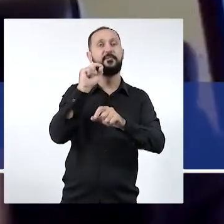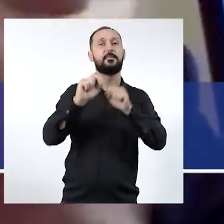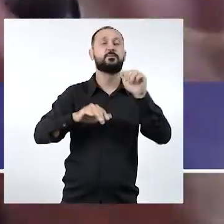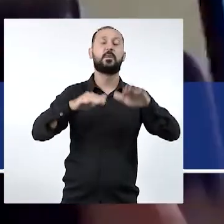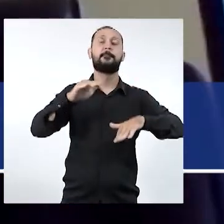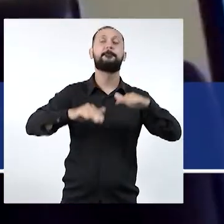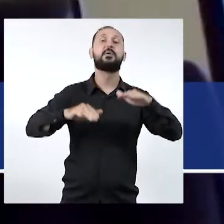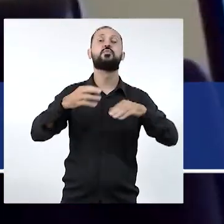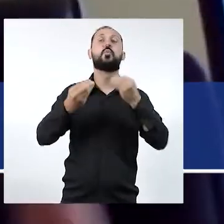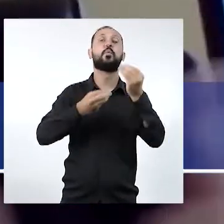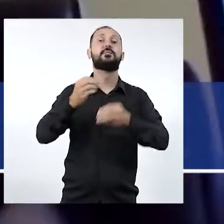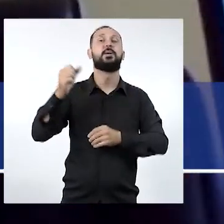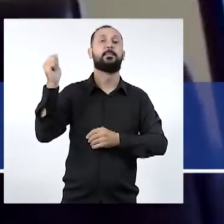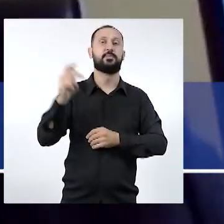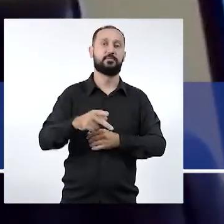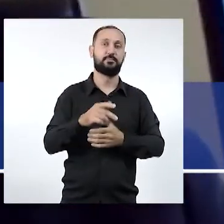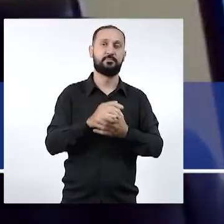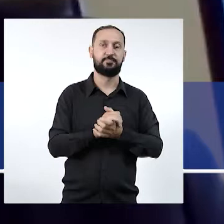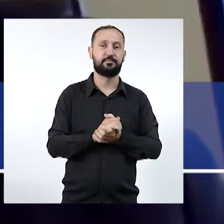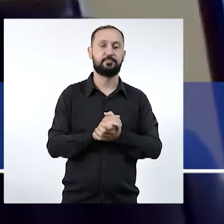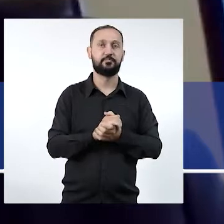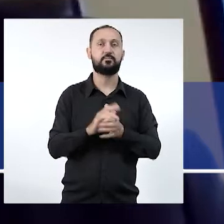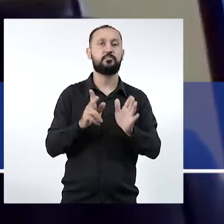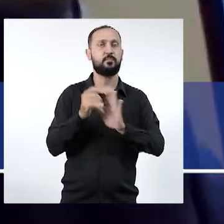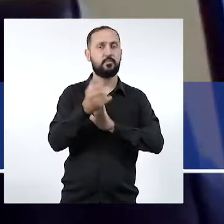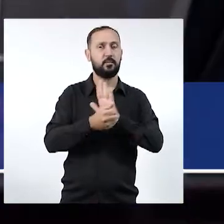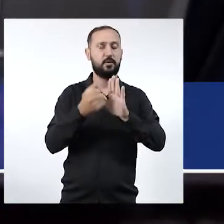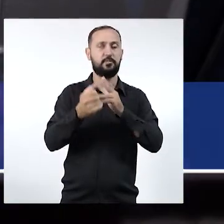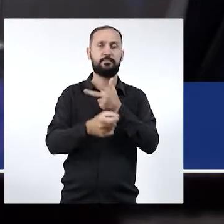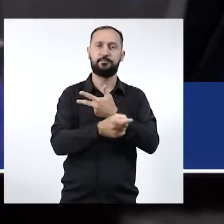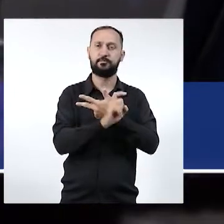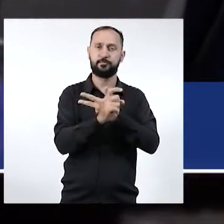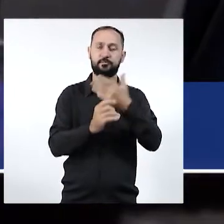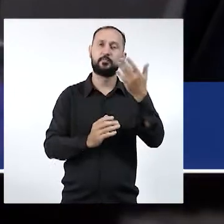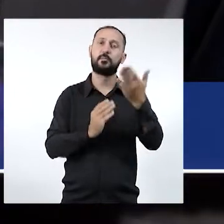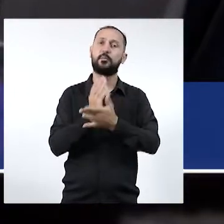vão fazer a média de qual será a sua aposentadoria.